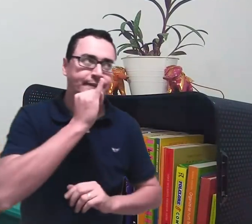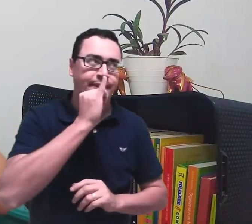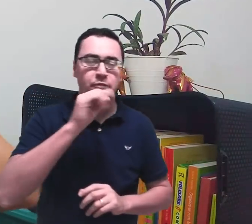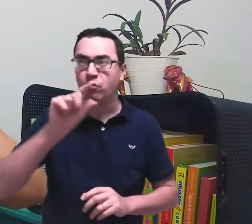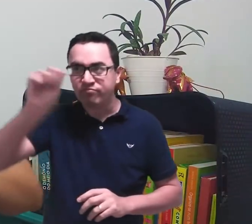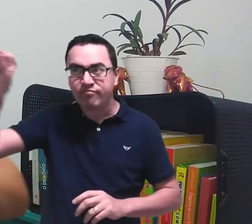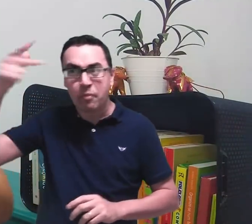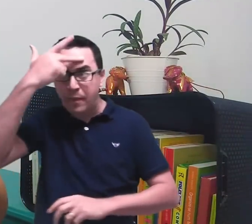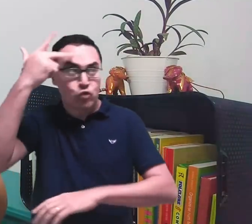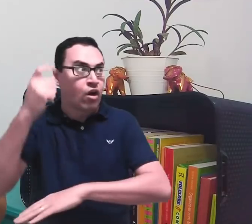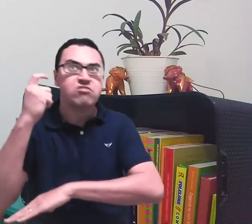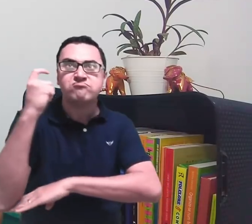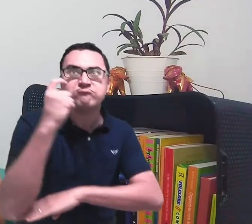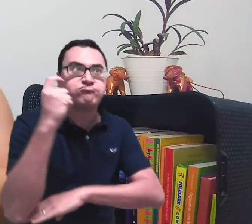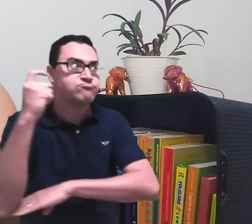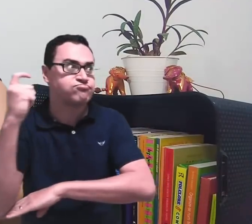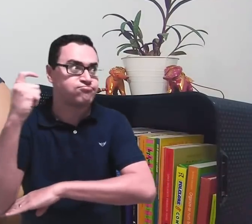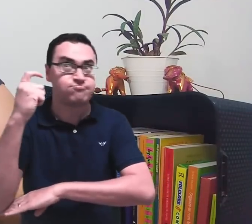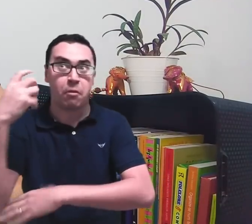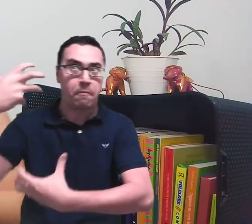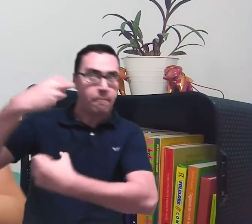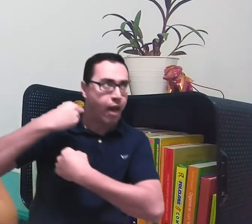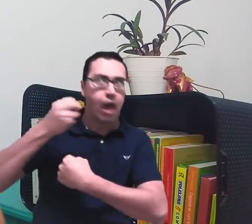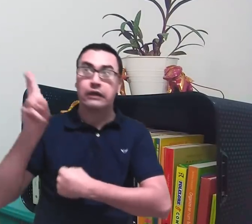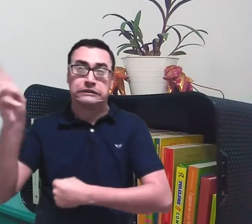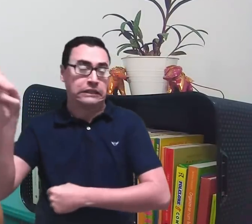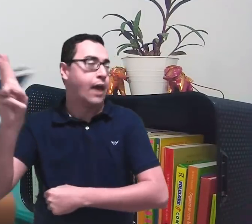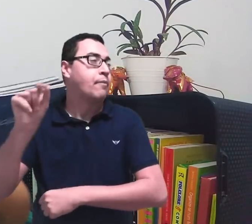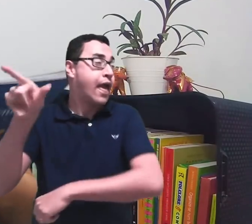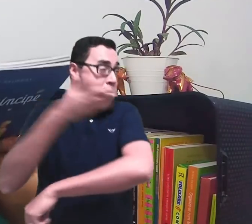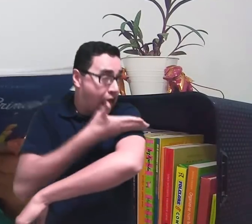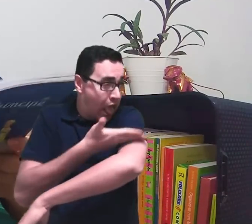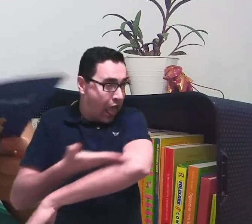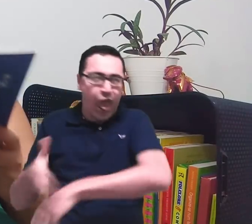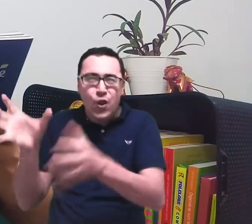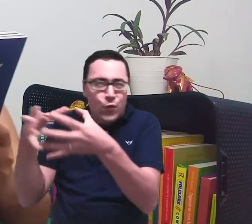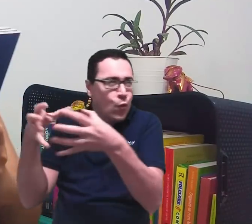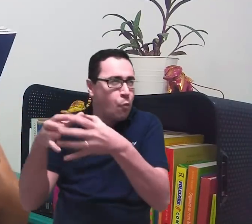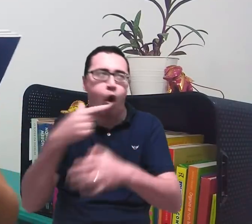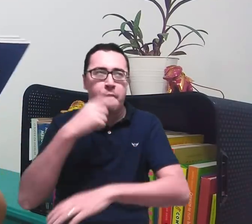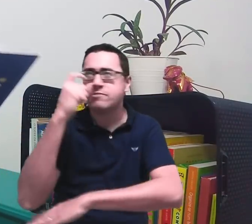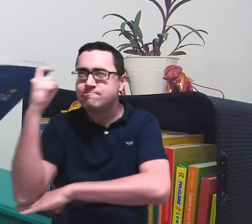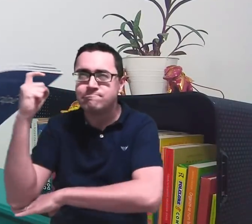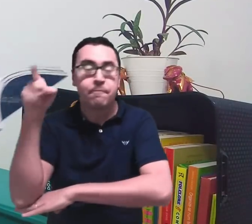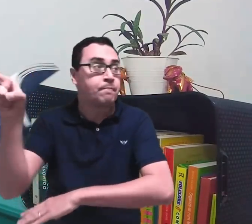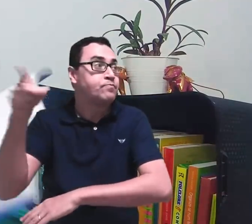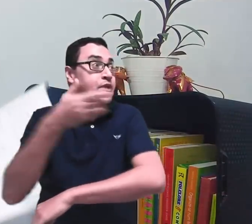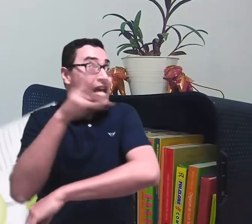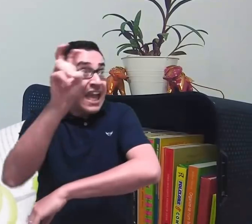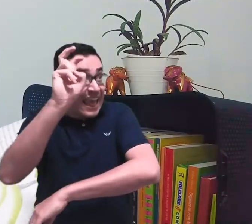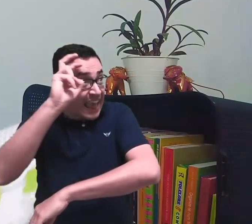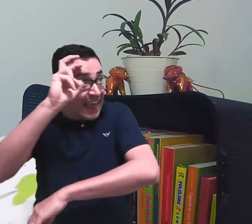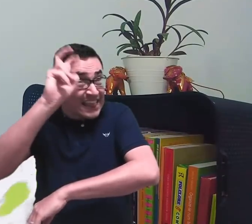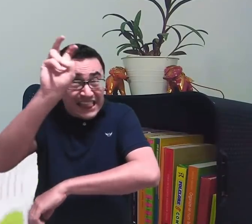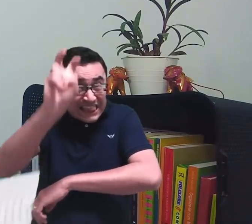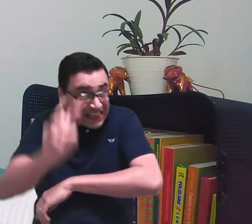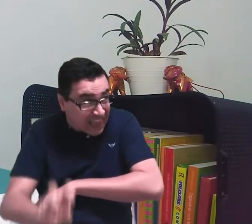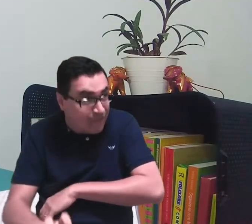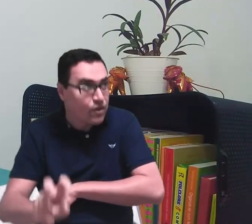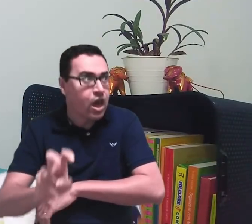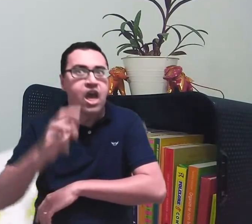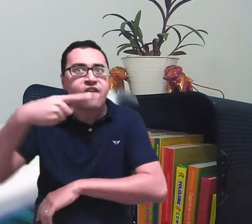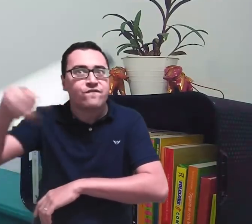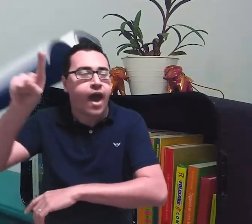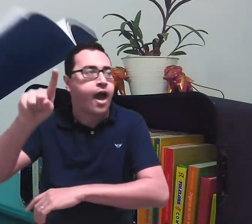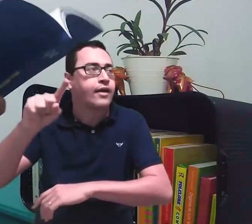exemplo, têm um ritual. Às quintas-feiras, eles dançam com as moças da vila. Por